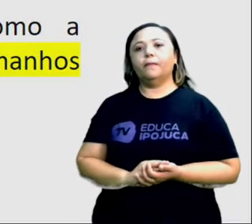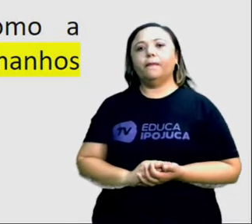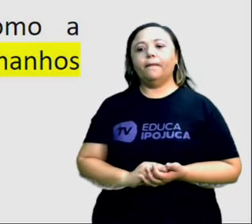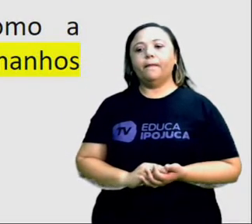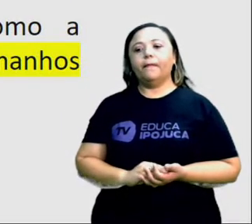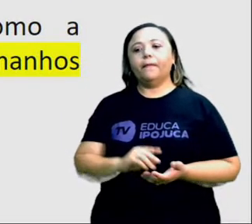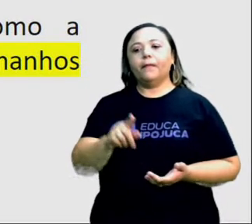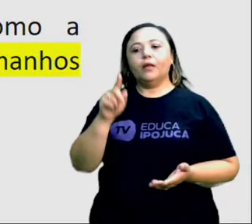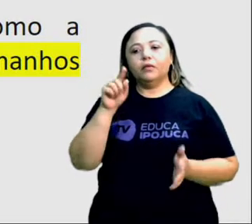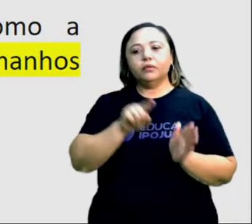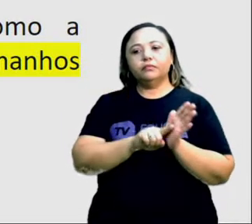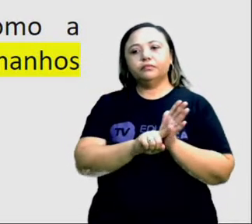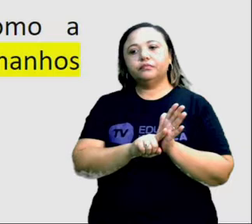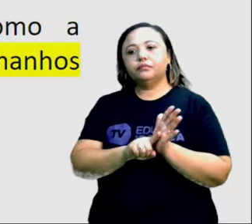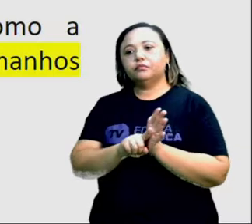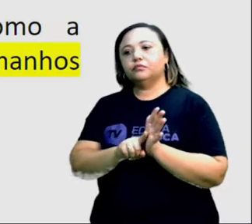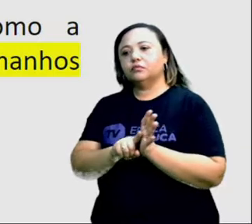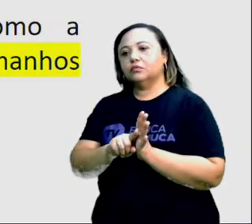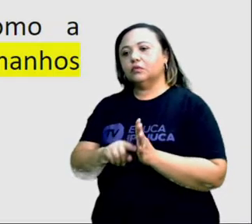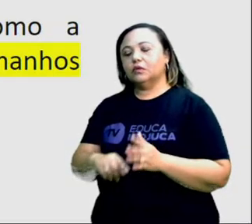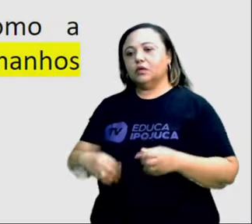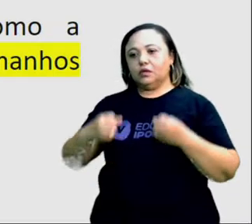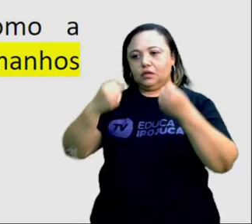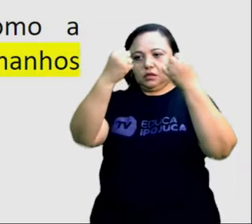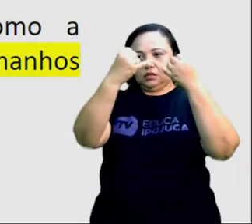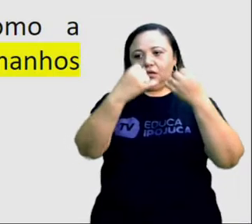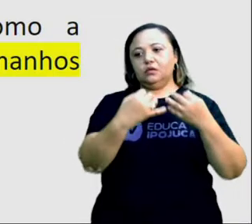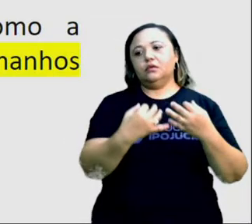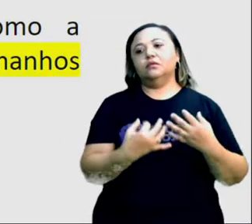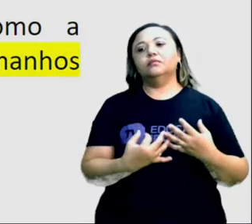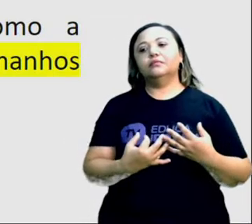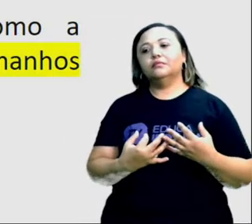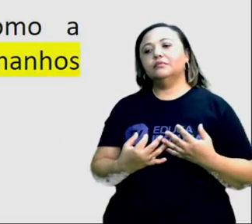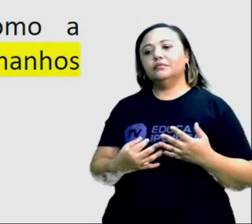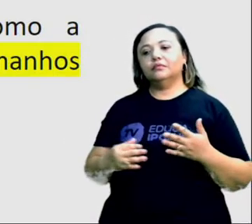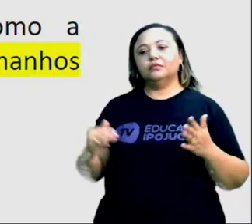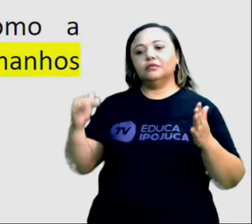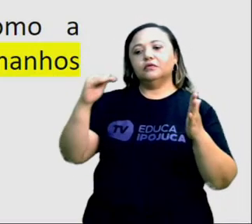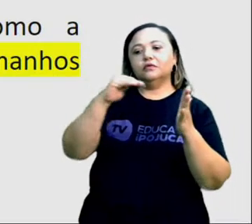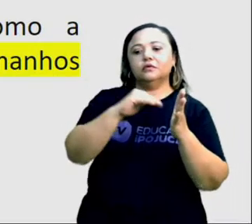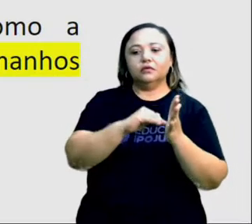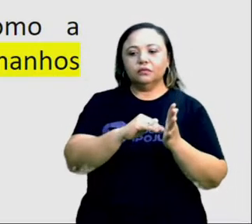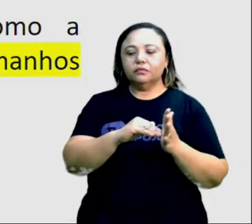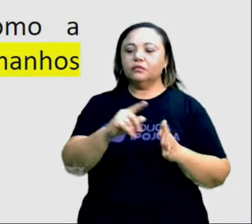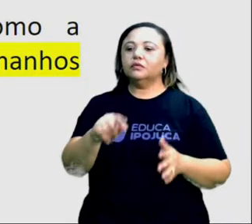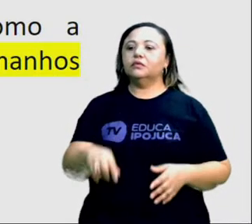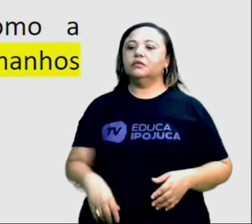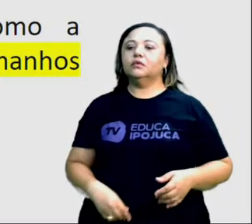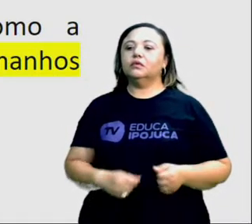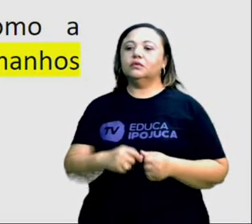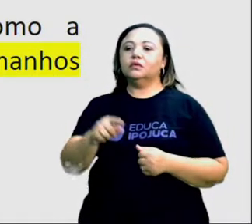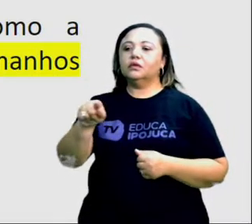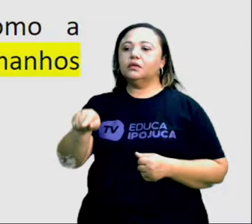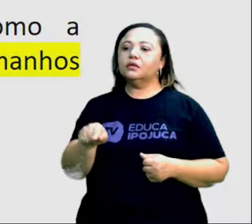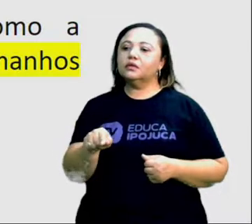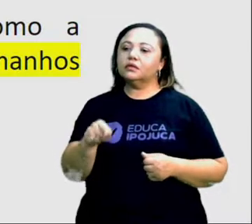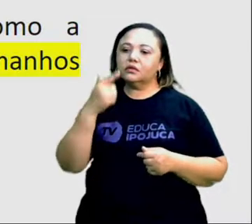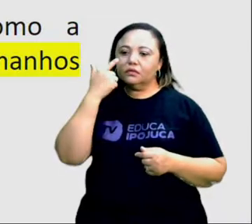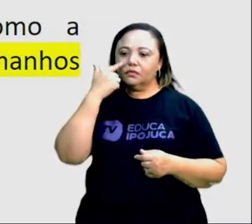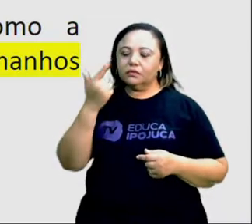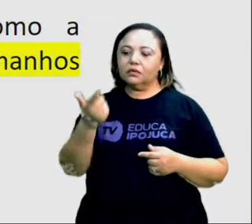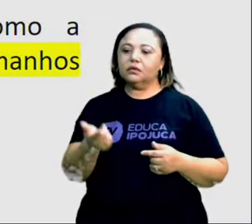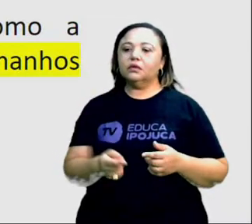Então, analisando, essas últimas informações servem de comprovação do fato que a gente viu desde o